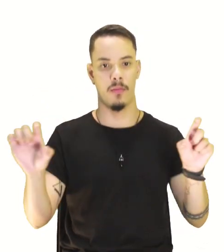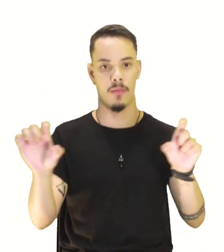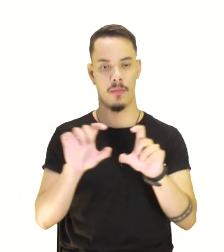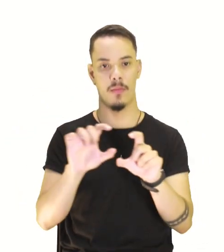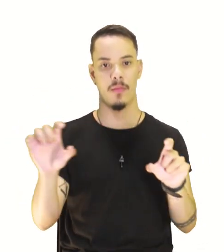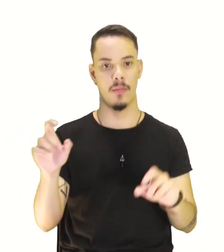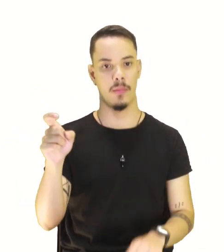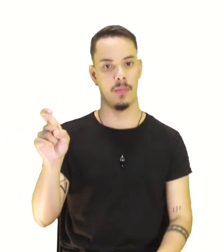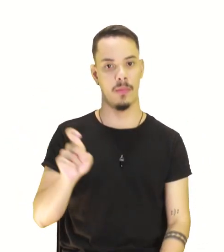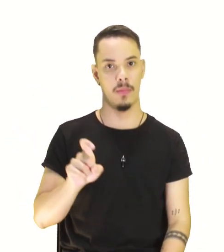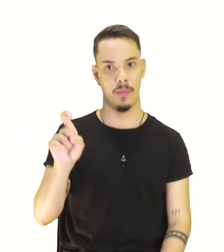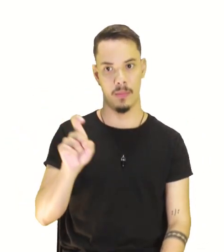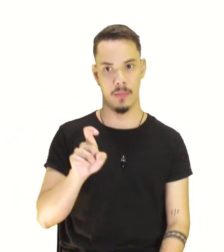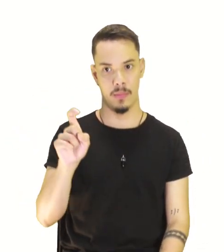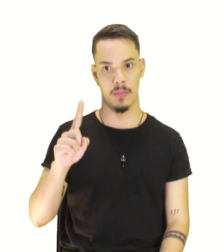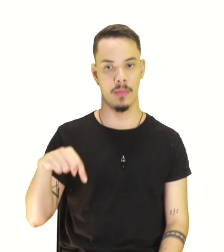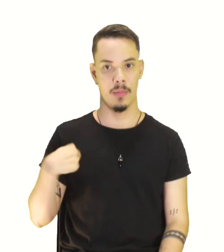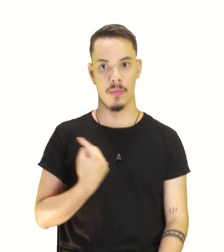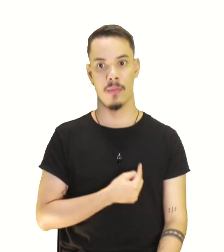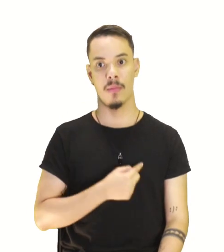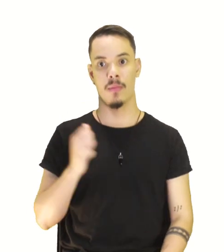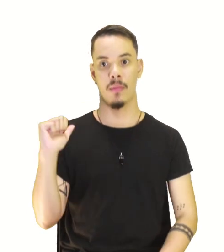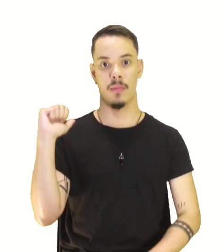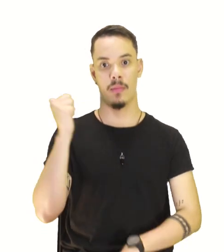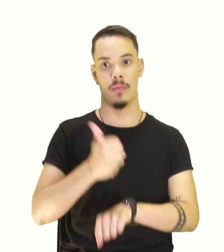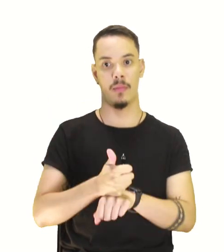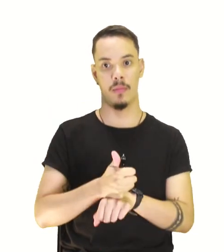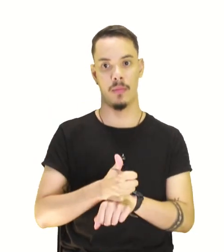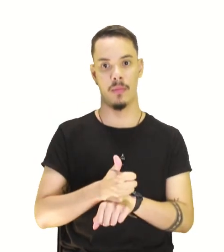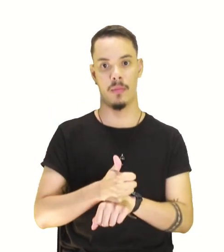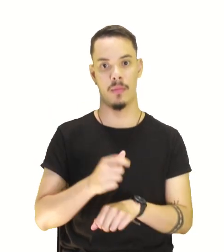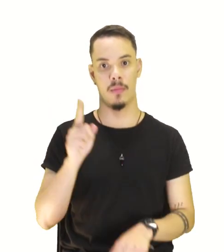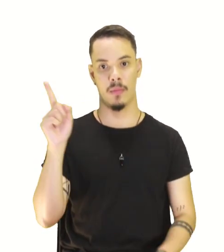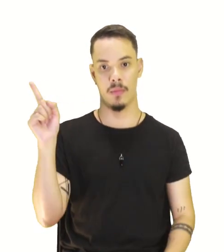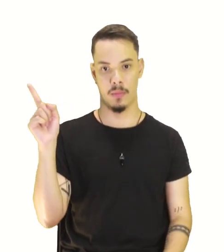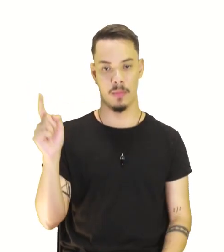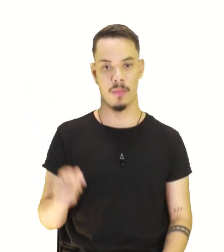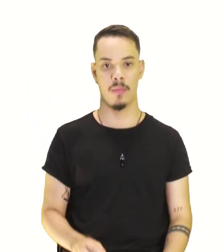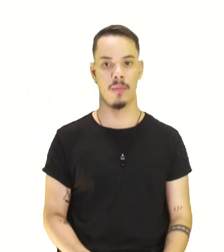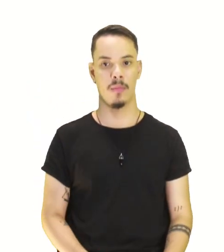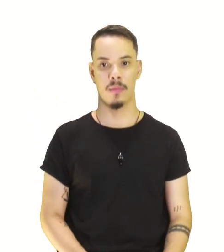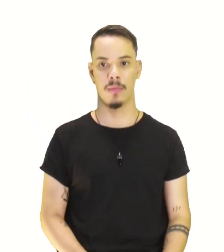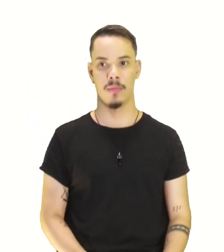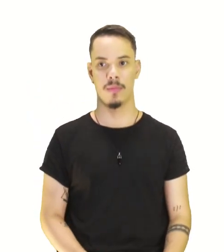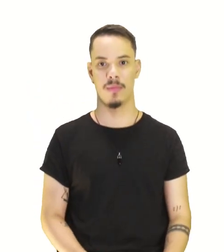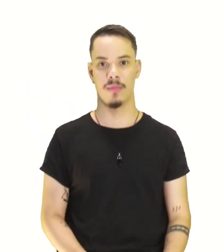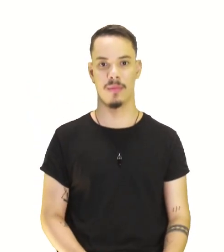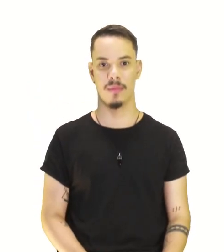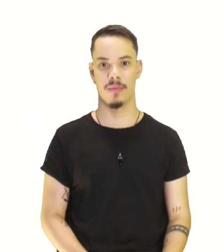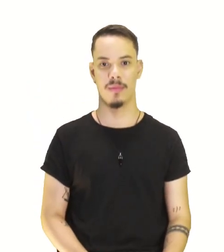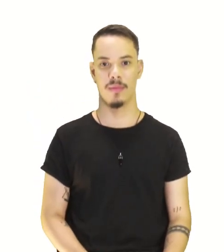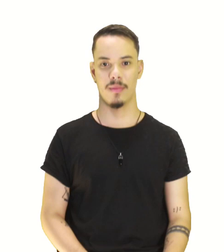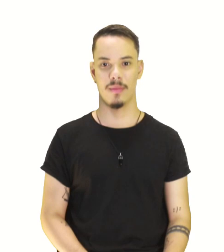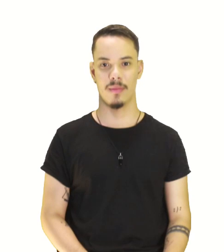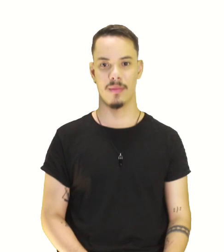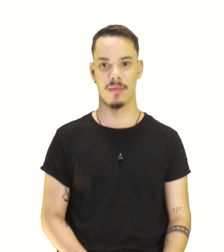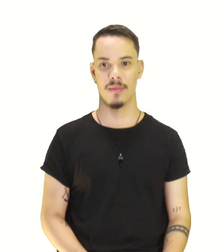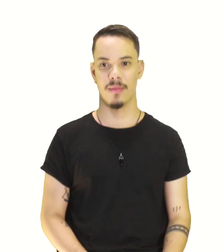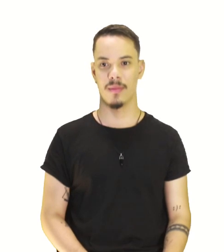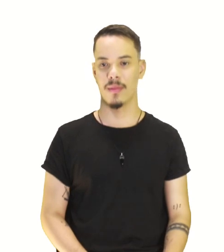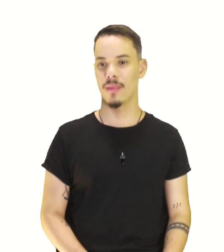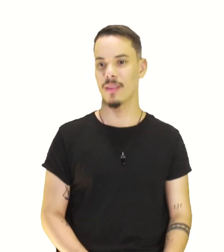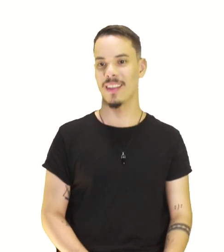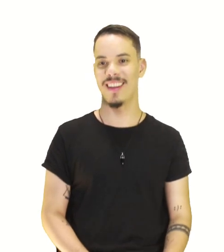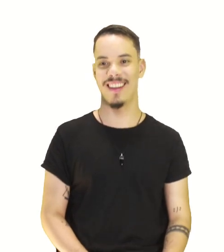vez que aparecer x, a gente vai substituir pelos valores dados aqui, né? Valores. Vamos lá,